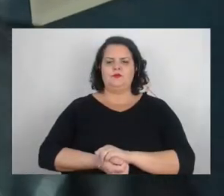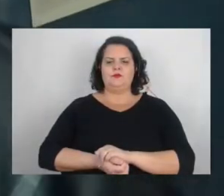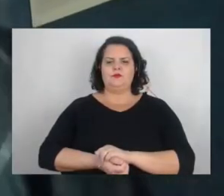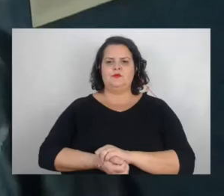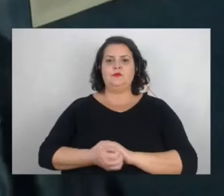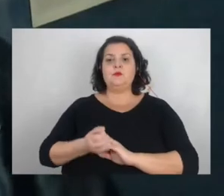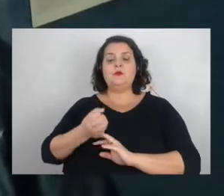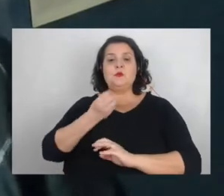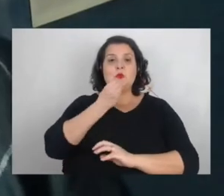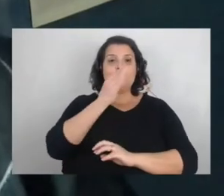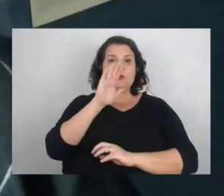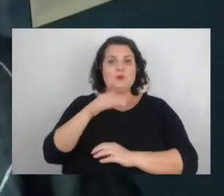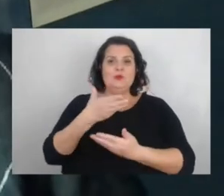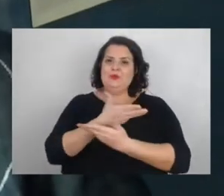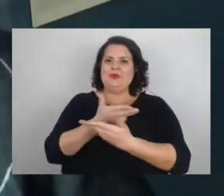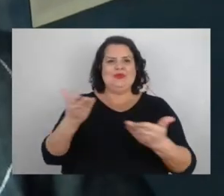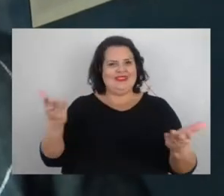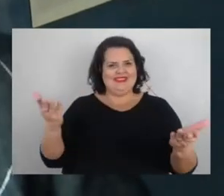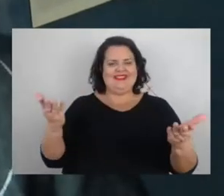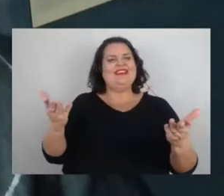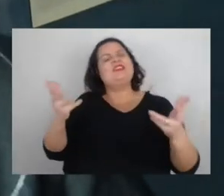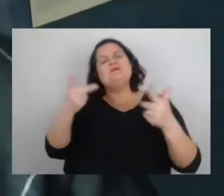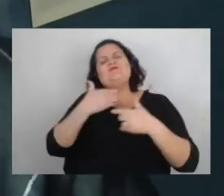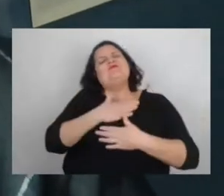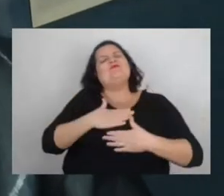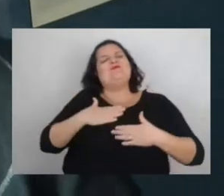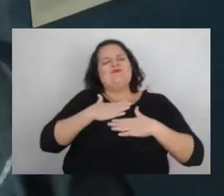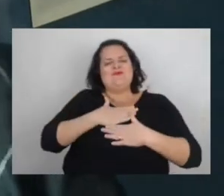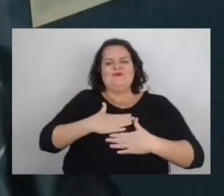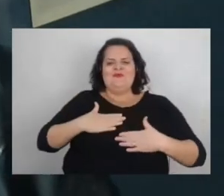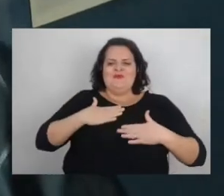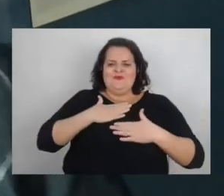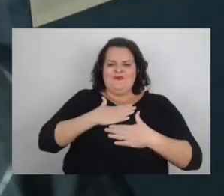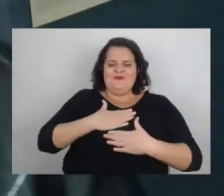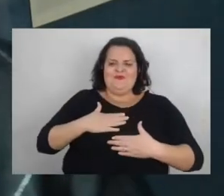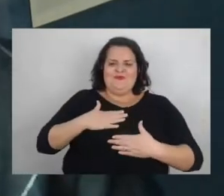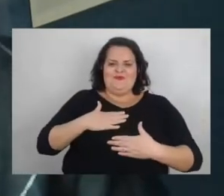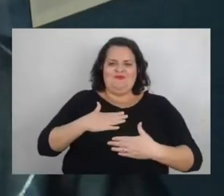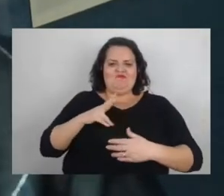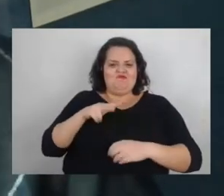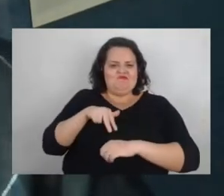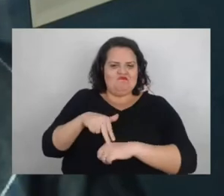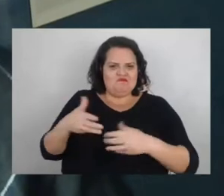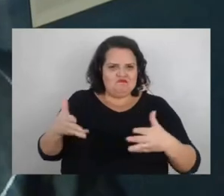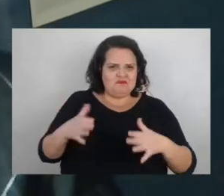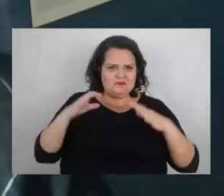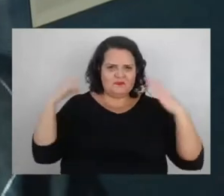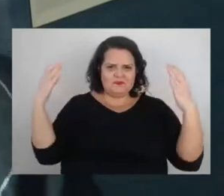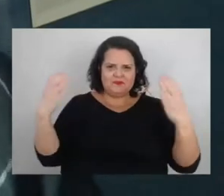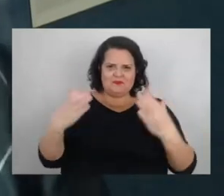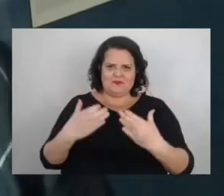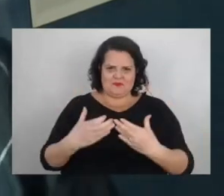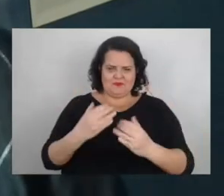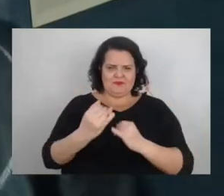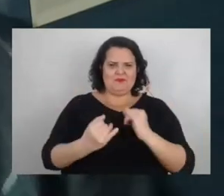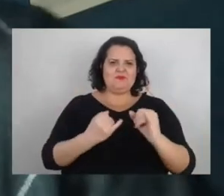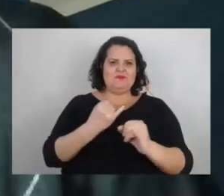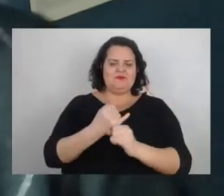Bom, boa tarde a todos. É um prazer estar aqui hoje, né, no nosso Congresso Virtual de Ciências e